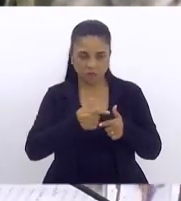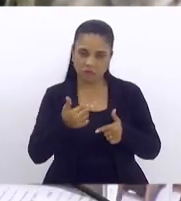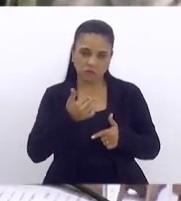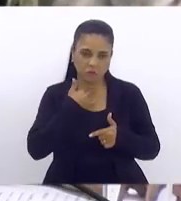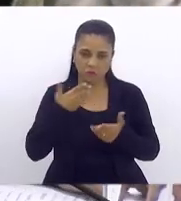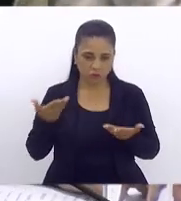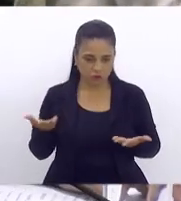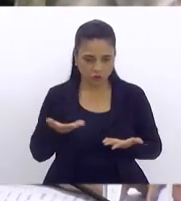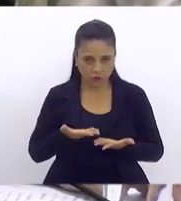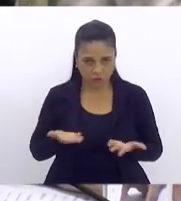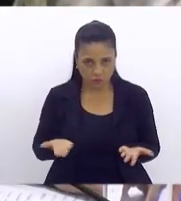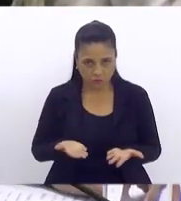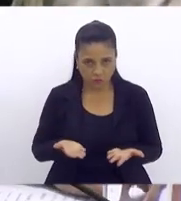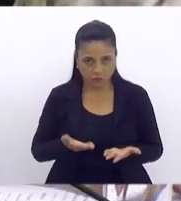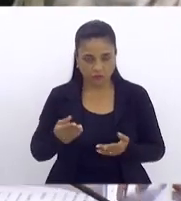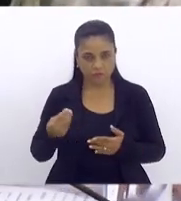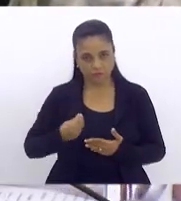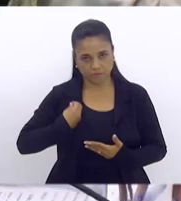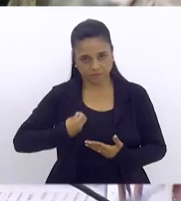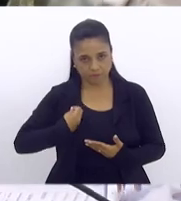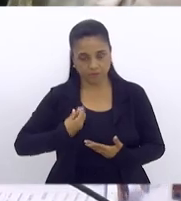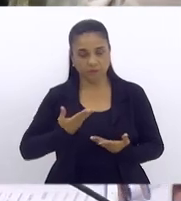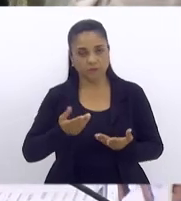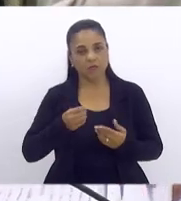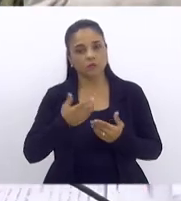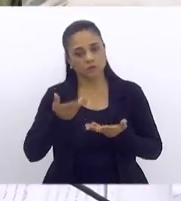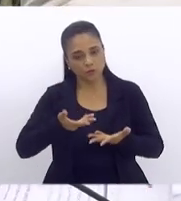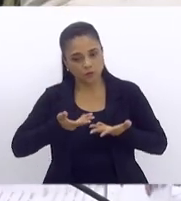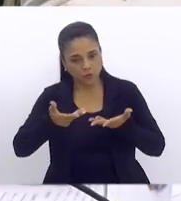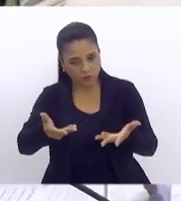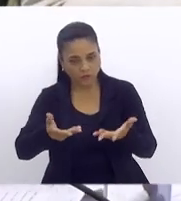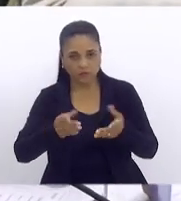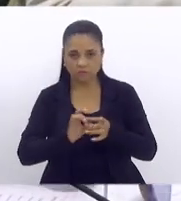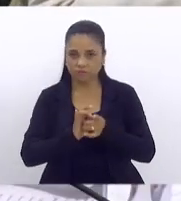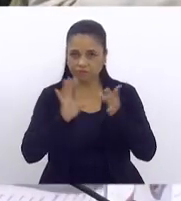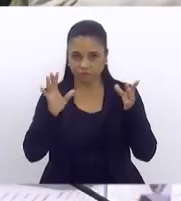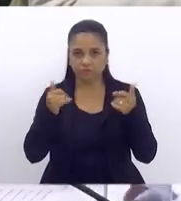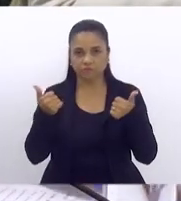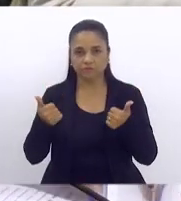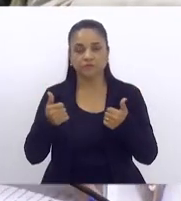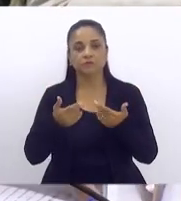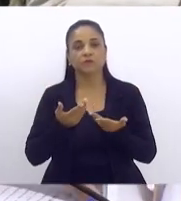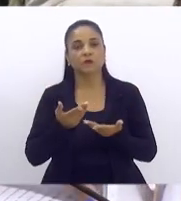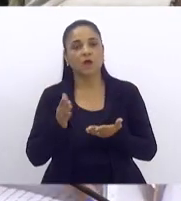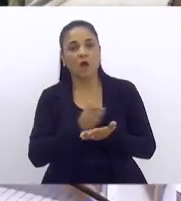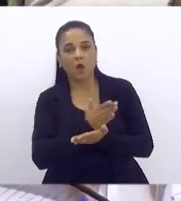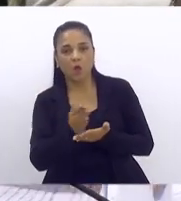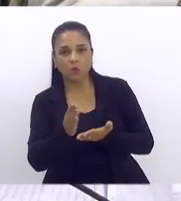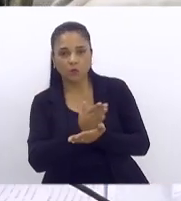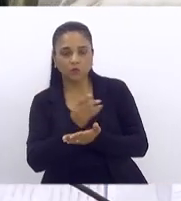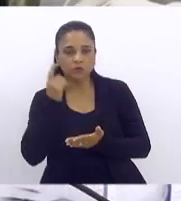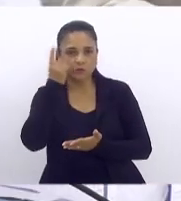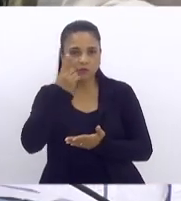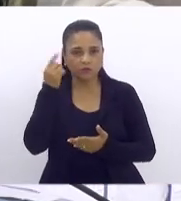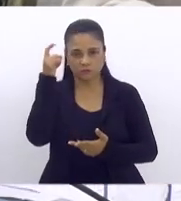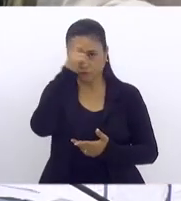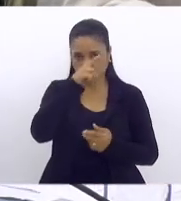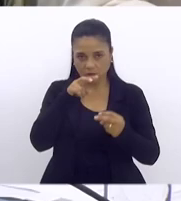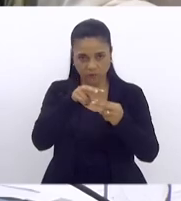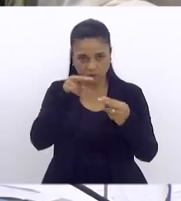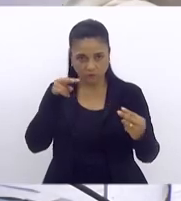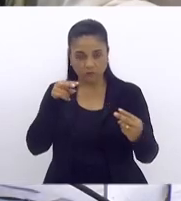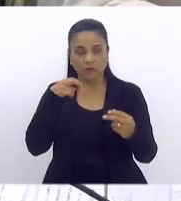particulares, mas o convite segue aberto. Alguns deputados estão com dificuldade de entrar online.